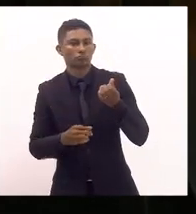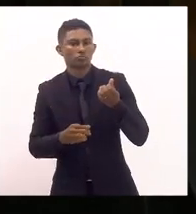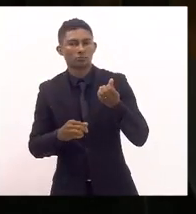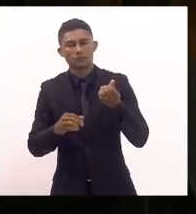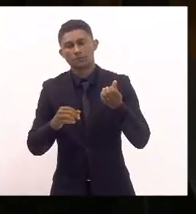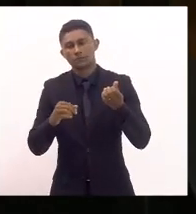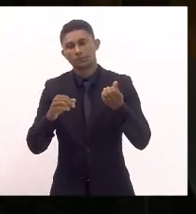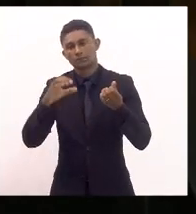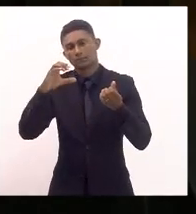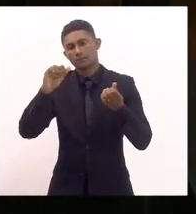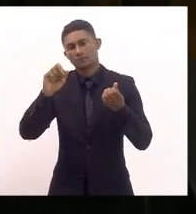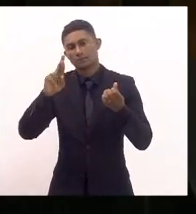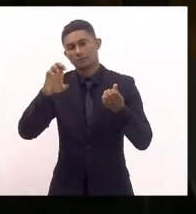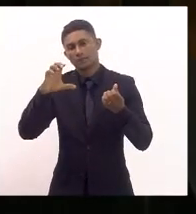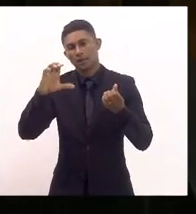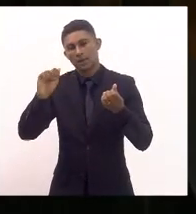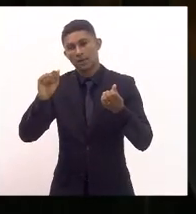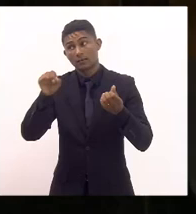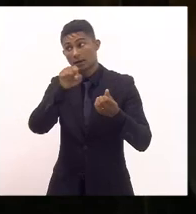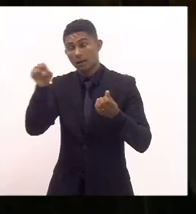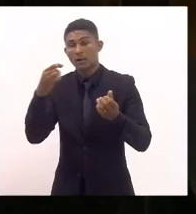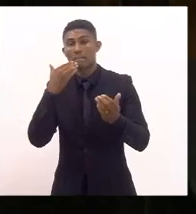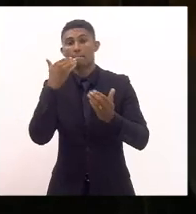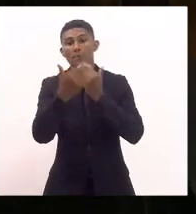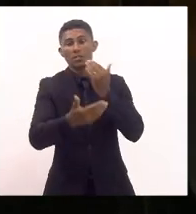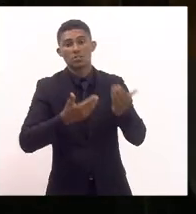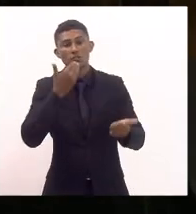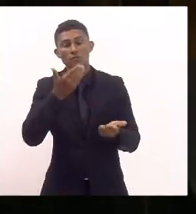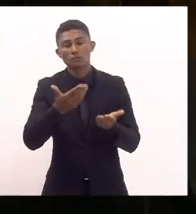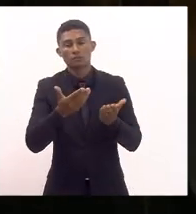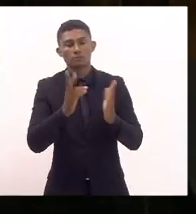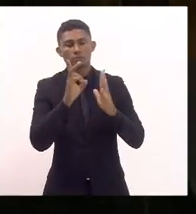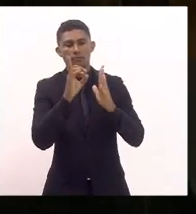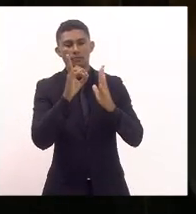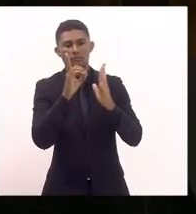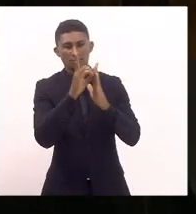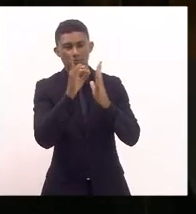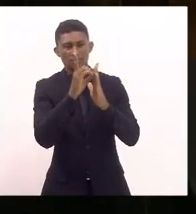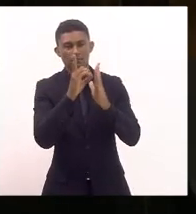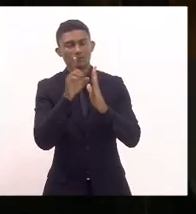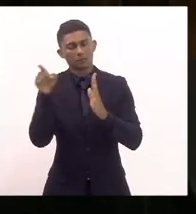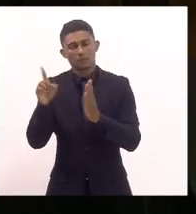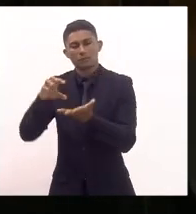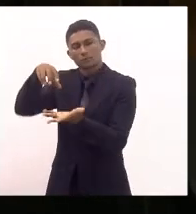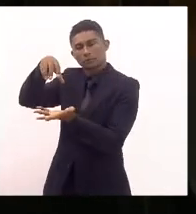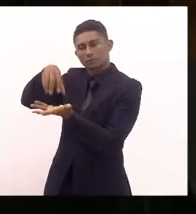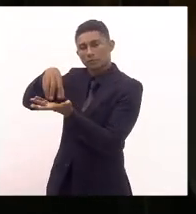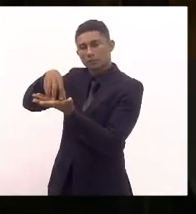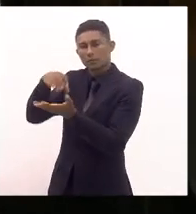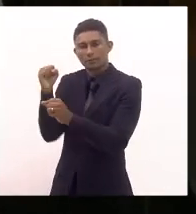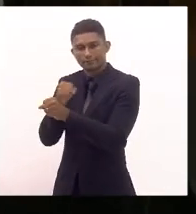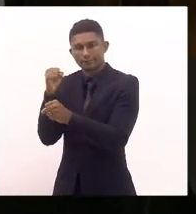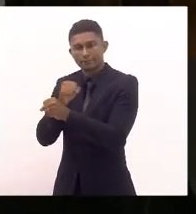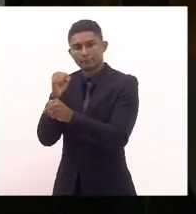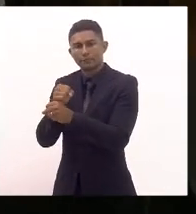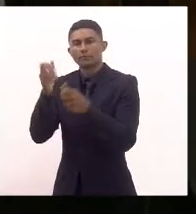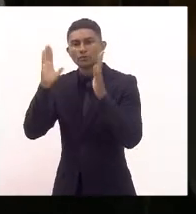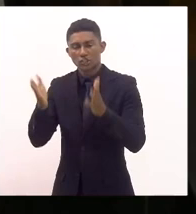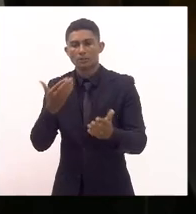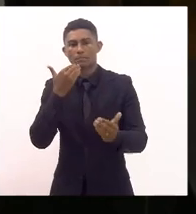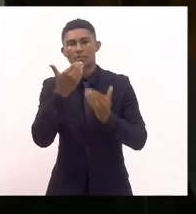Dudu careca pedir a implantação do posto de habilitação do Detran